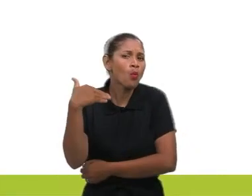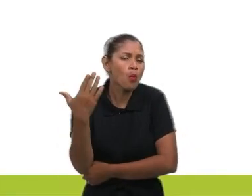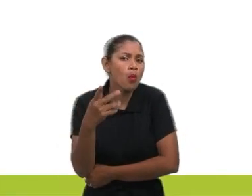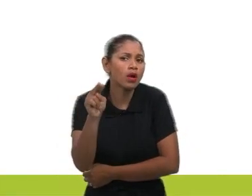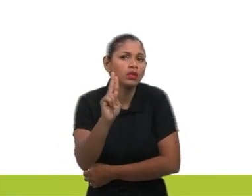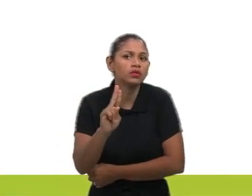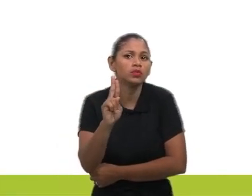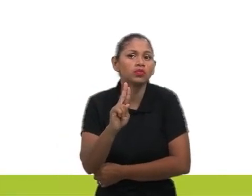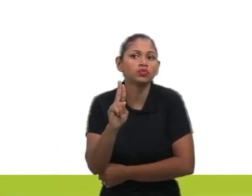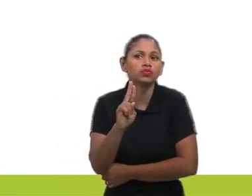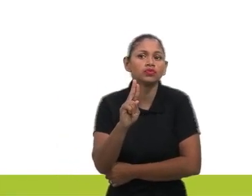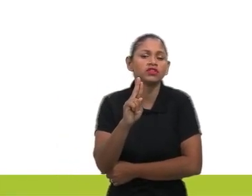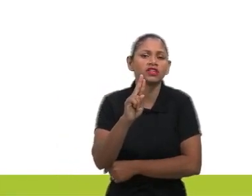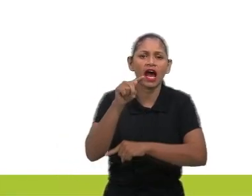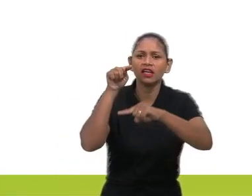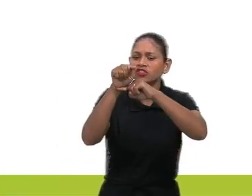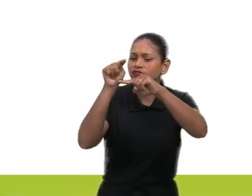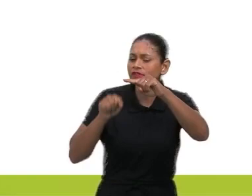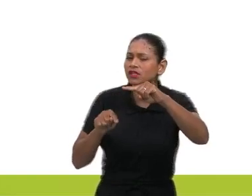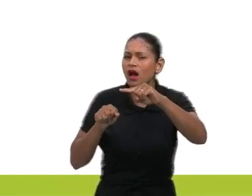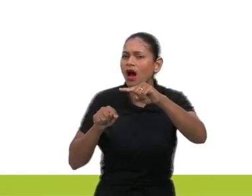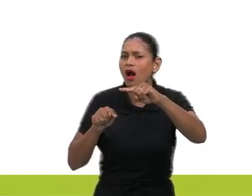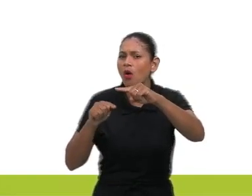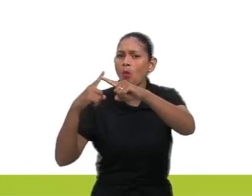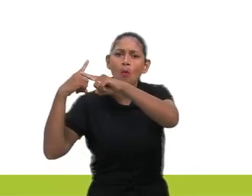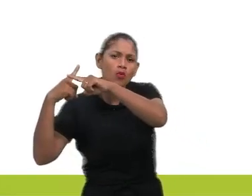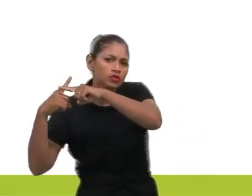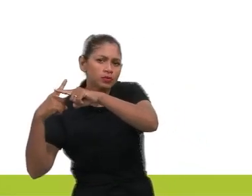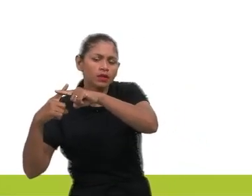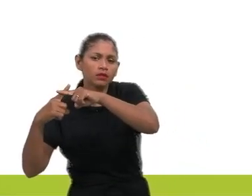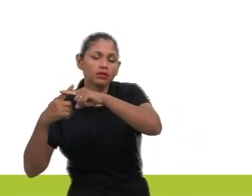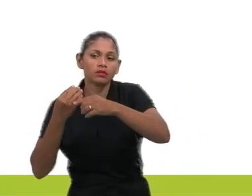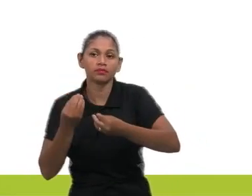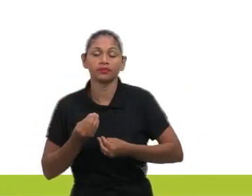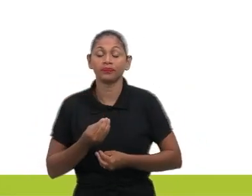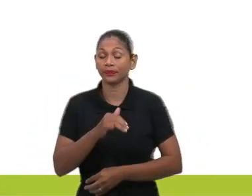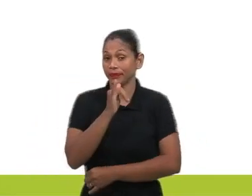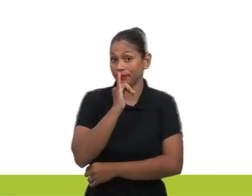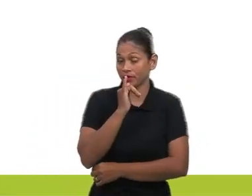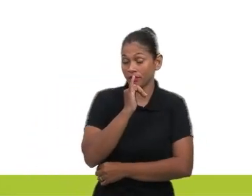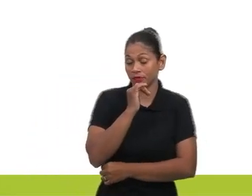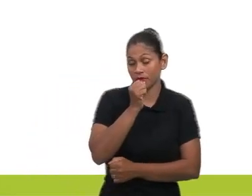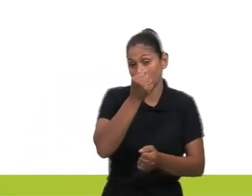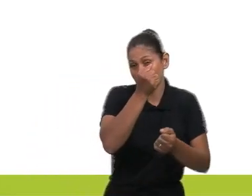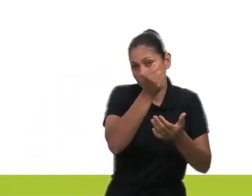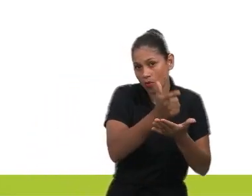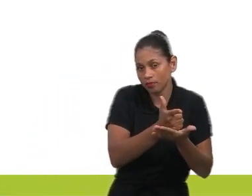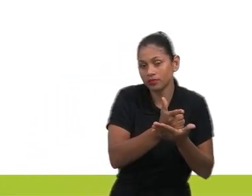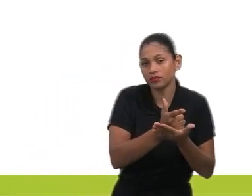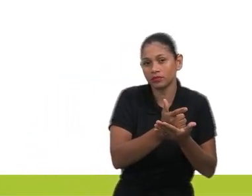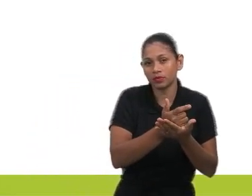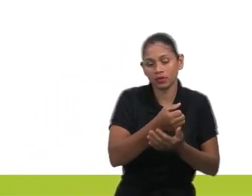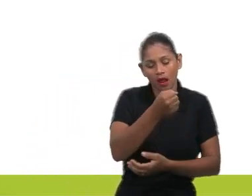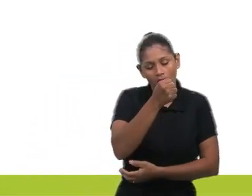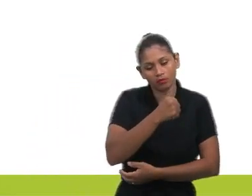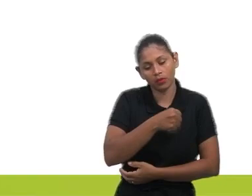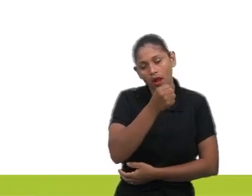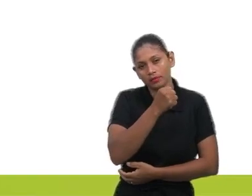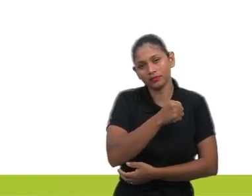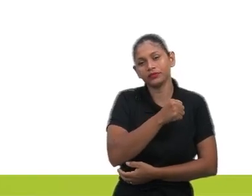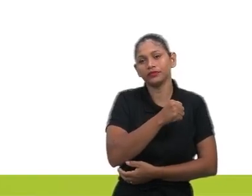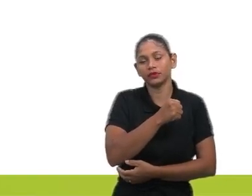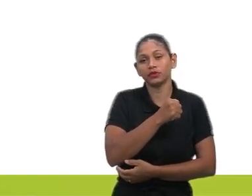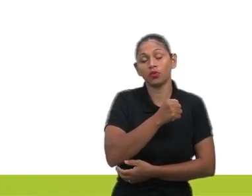adição ou multiplicação em um determinado evento? Vamos supor, se você vai comprar sorvete de casquinha, o que é que você vai escolher? Você vai